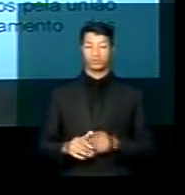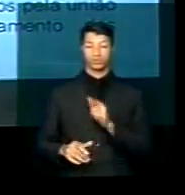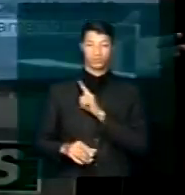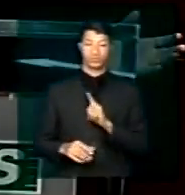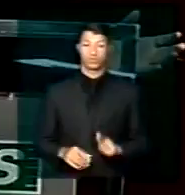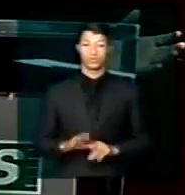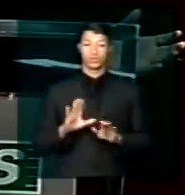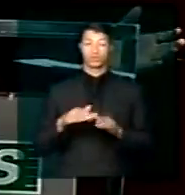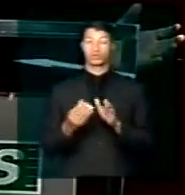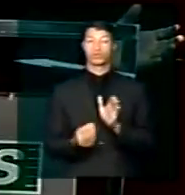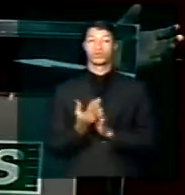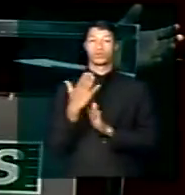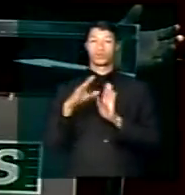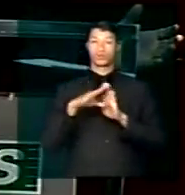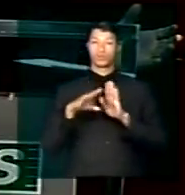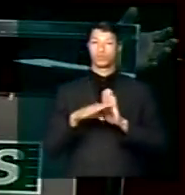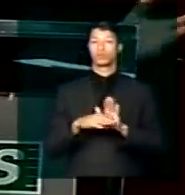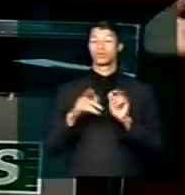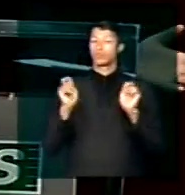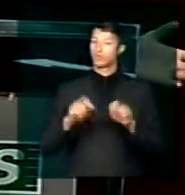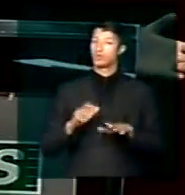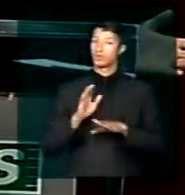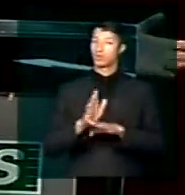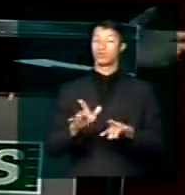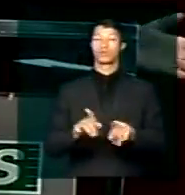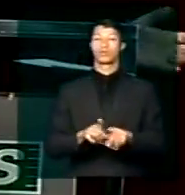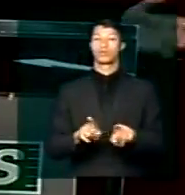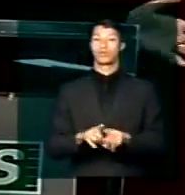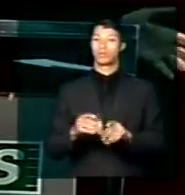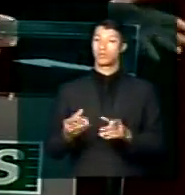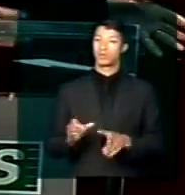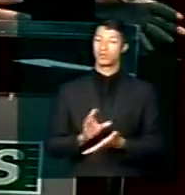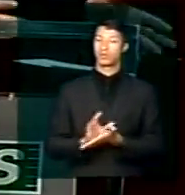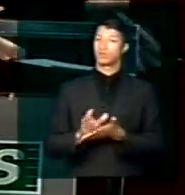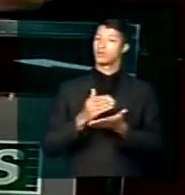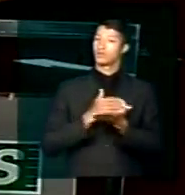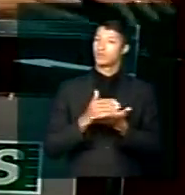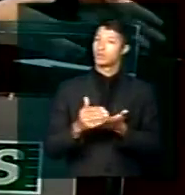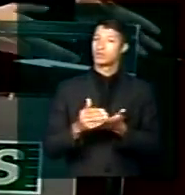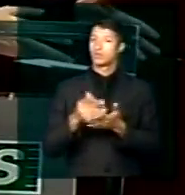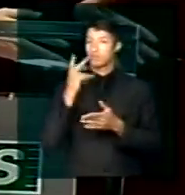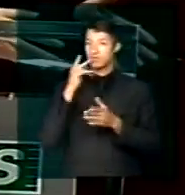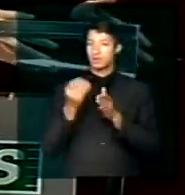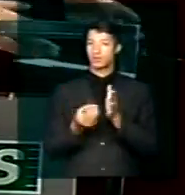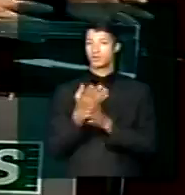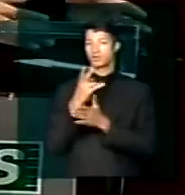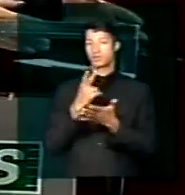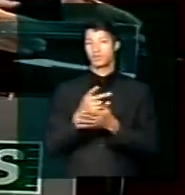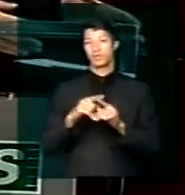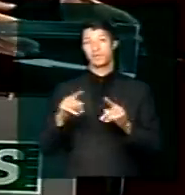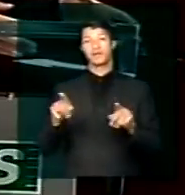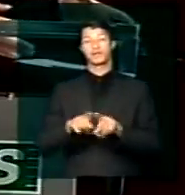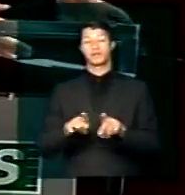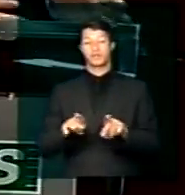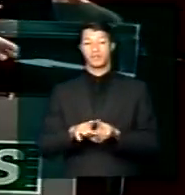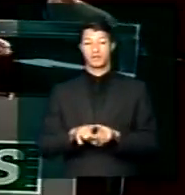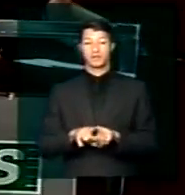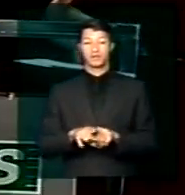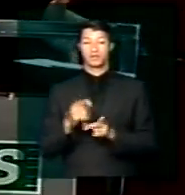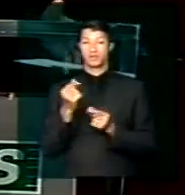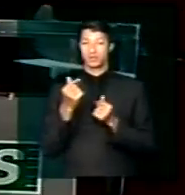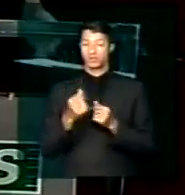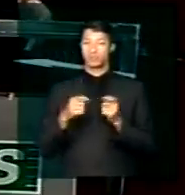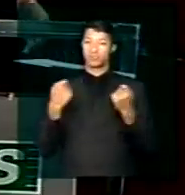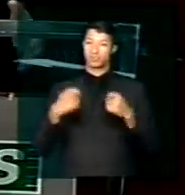federal, ao criar programas, eles deve contemplar não somente o investimento inicial necessário para a implantação do mesmo, mas também os